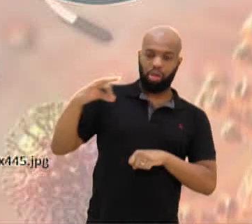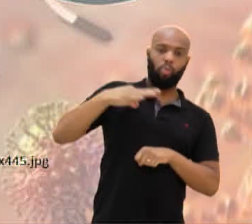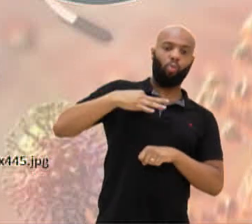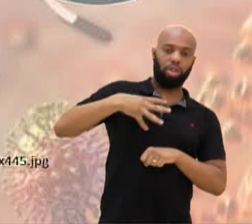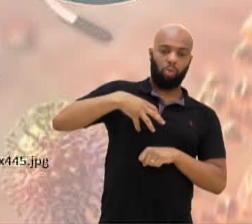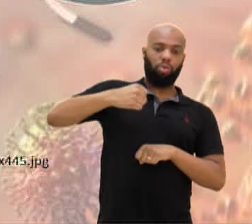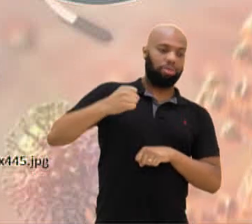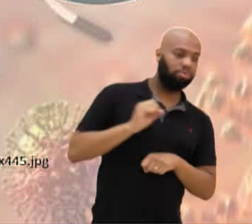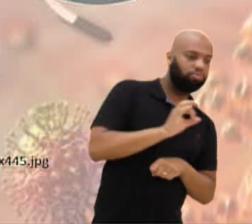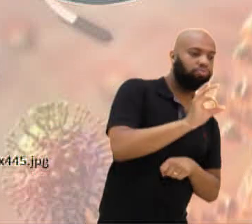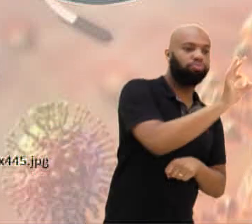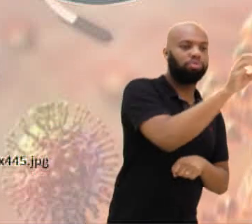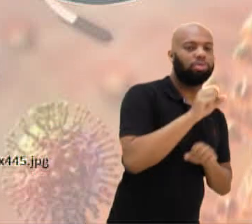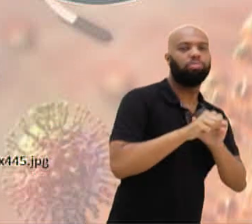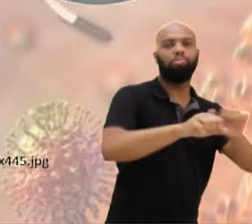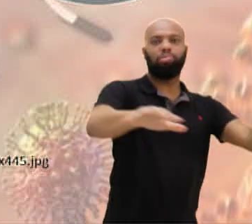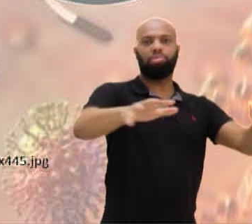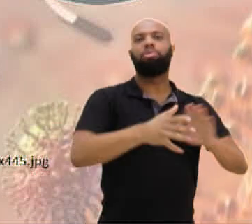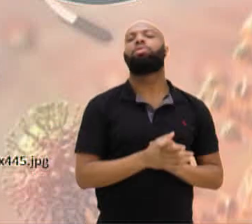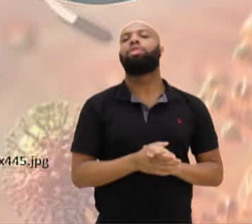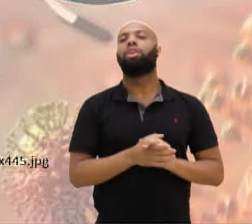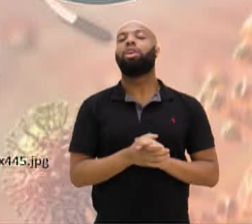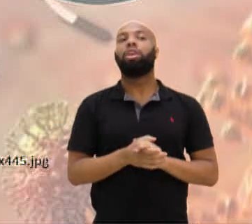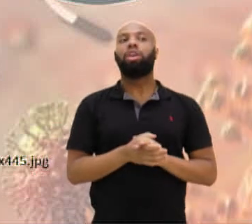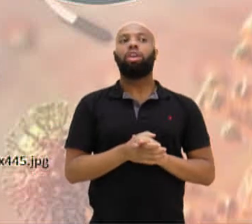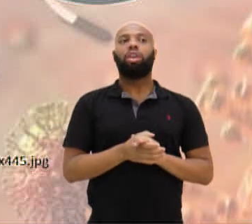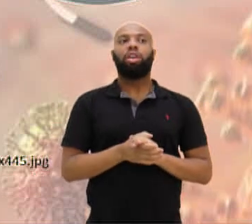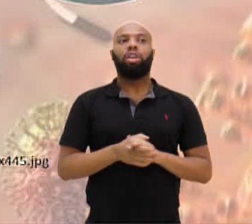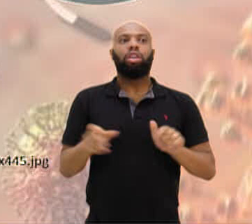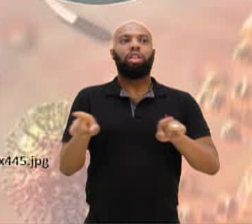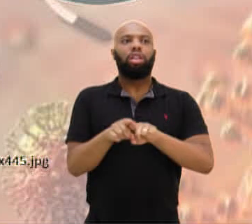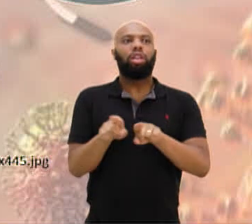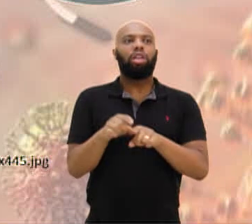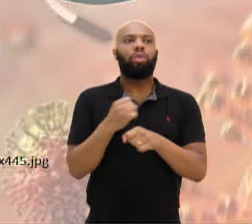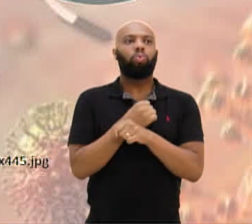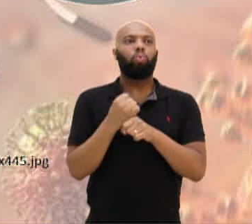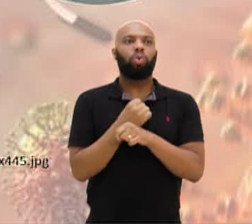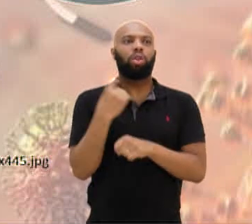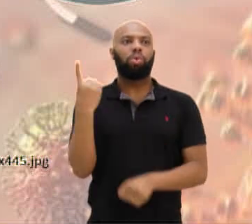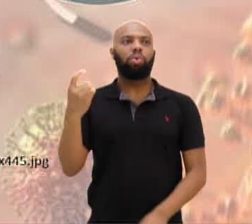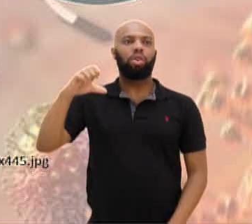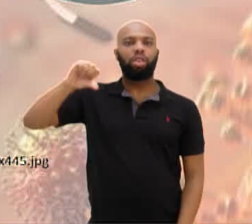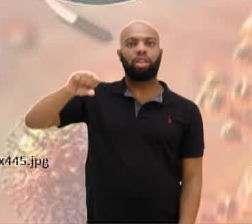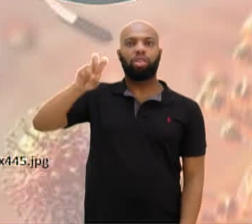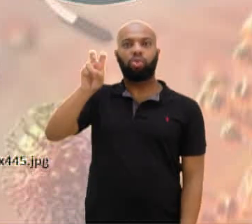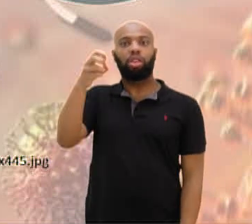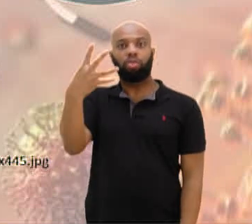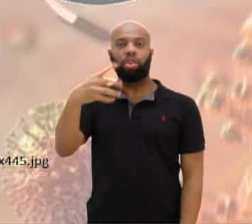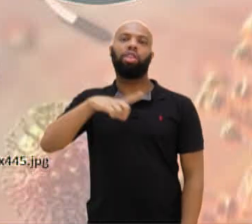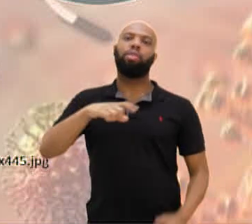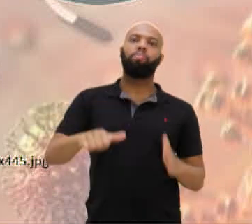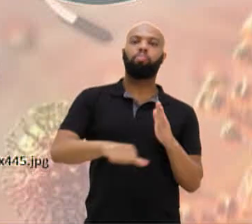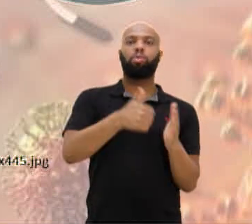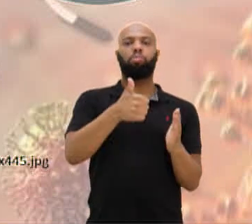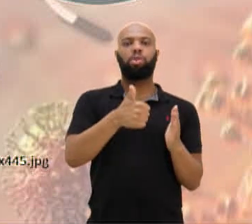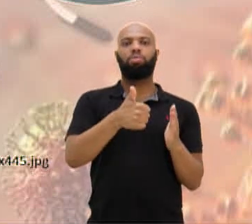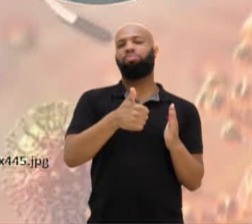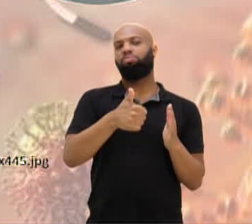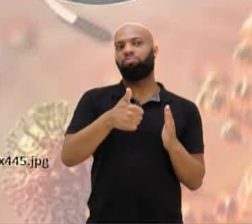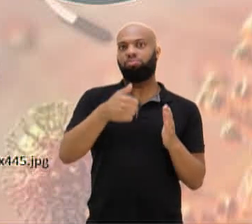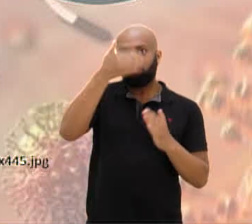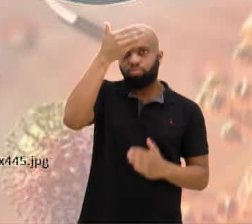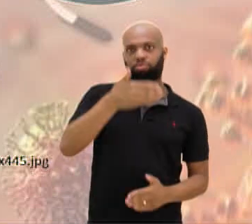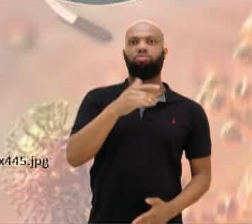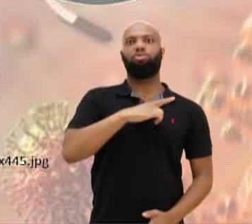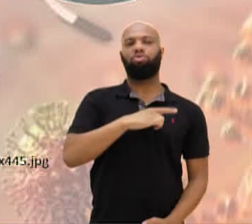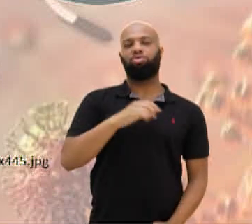1954, primeiro caso registrado em humanos, tá? Não quer dizer que não tinha antes, quer dizer que não tinha registro. Olha o salto que a gente